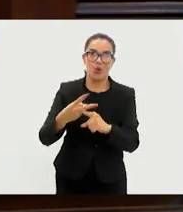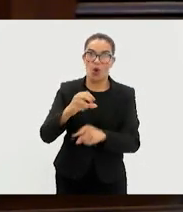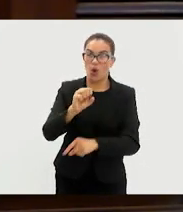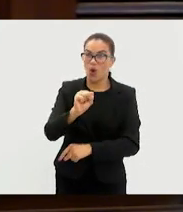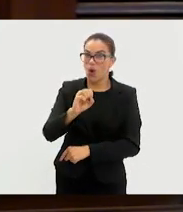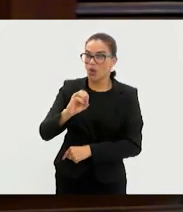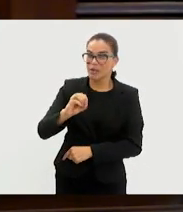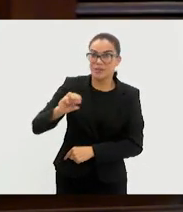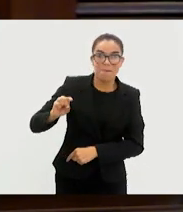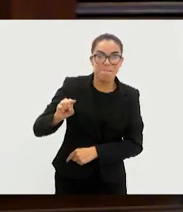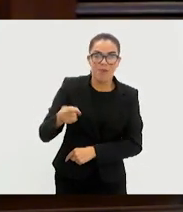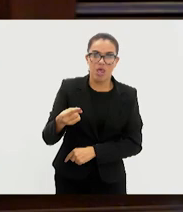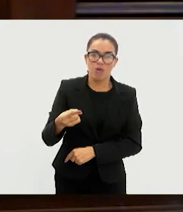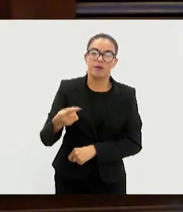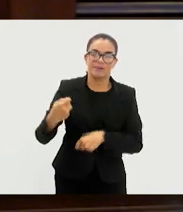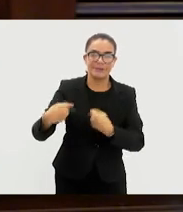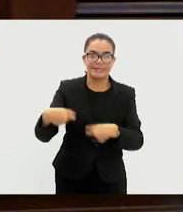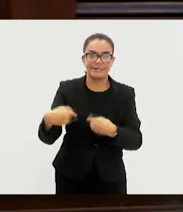homens.